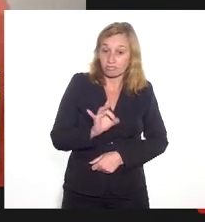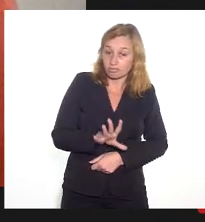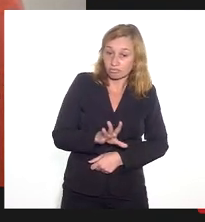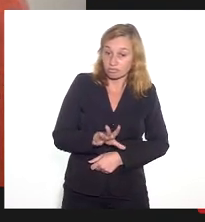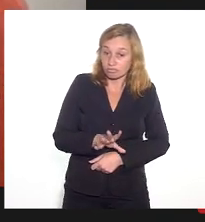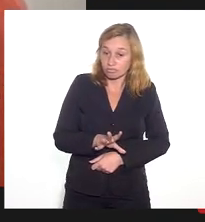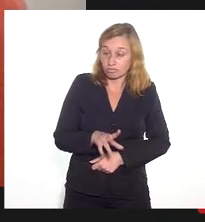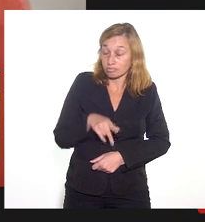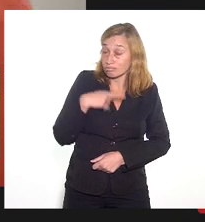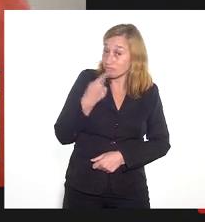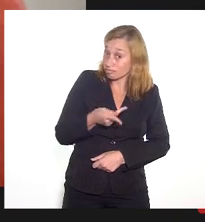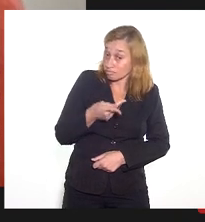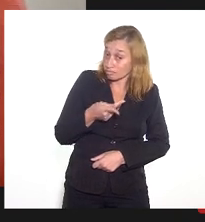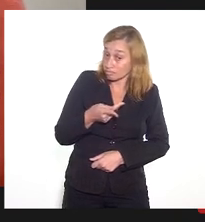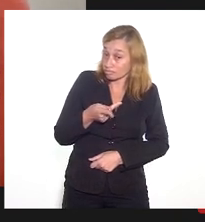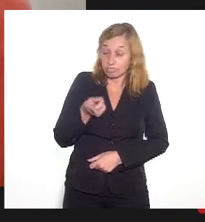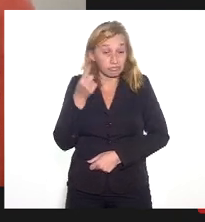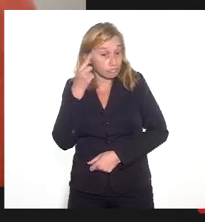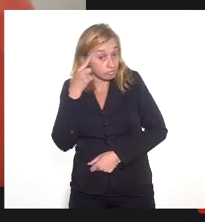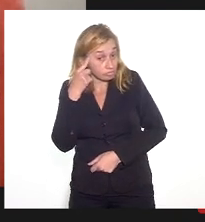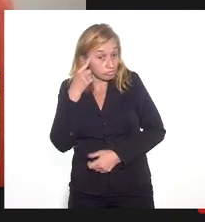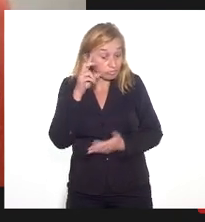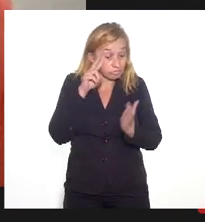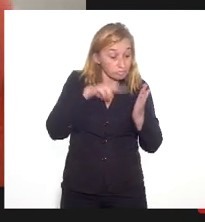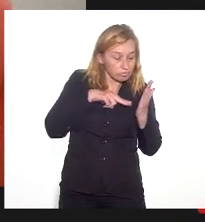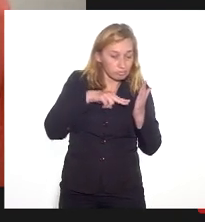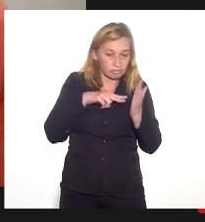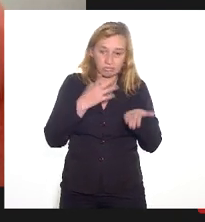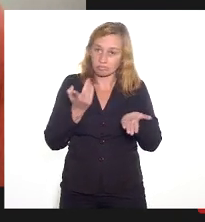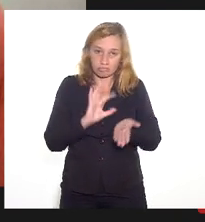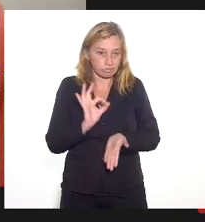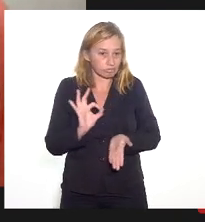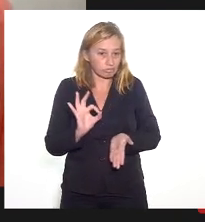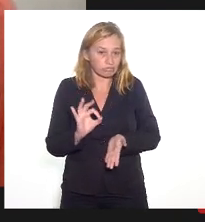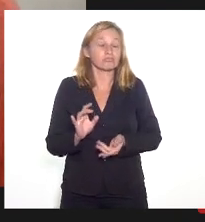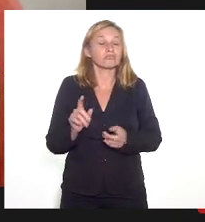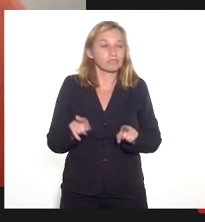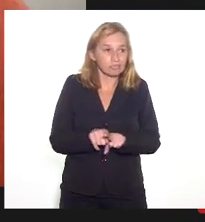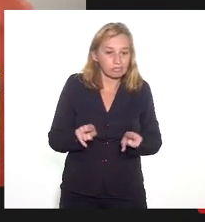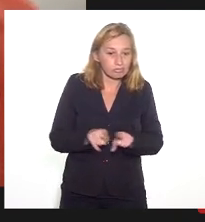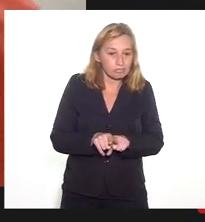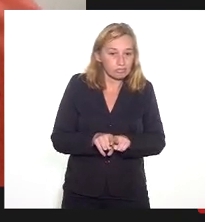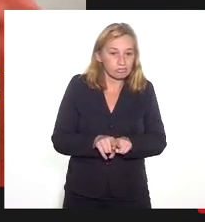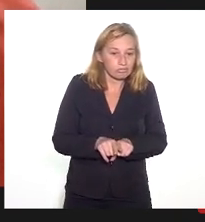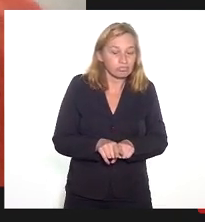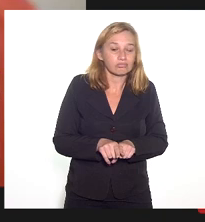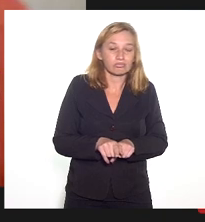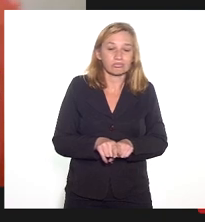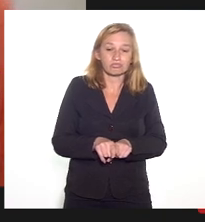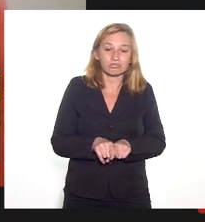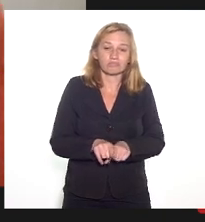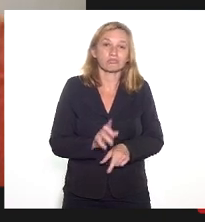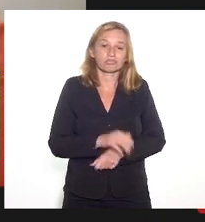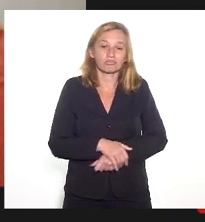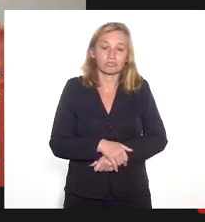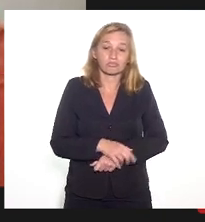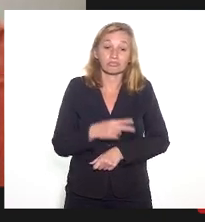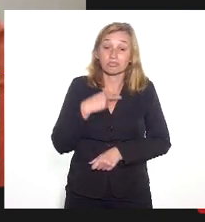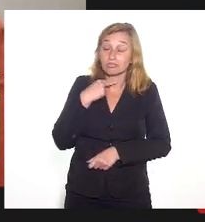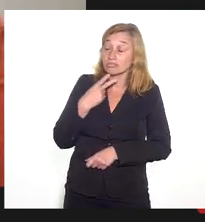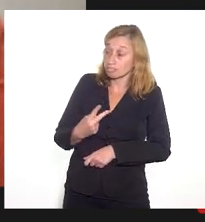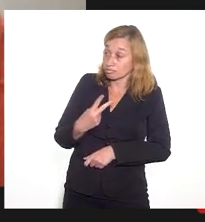forma de dizer e de falar e de ler o mundo. Ela também estava no cerceamento de